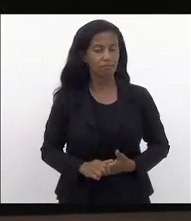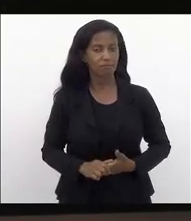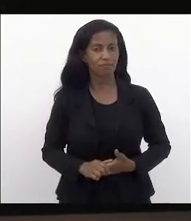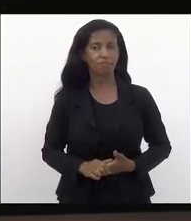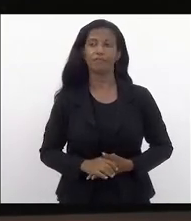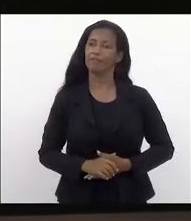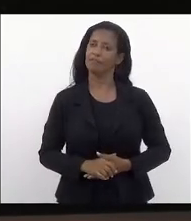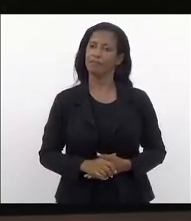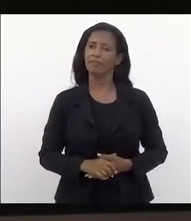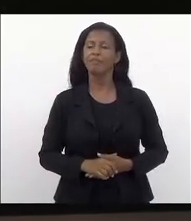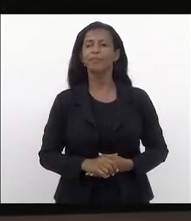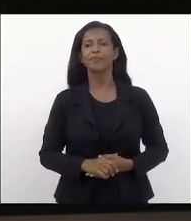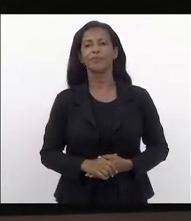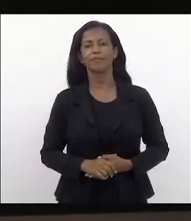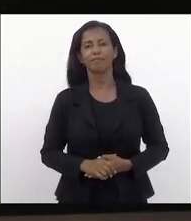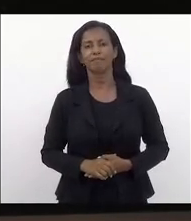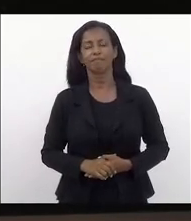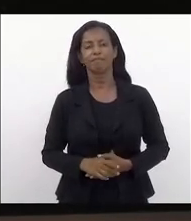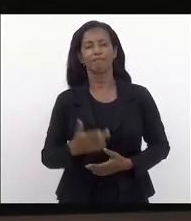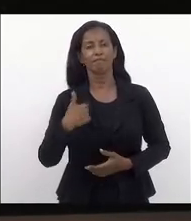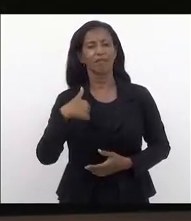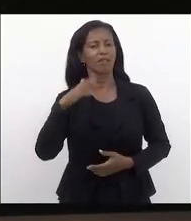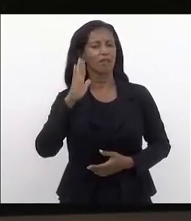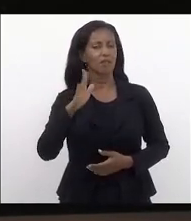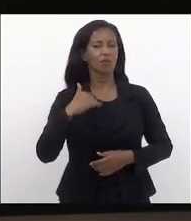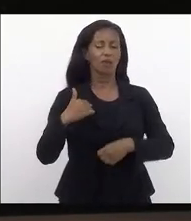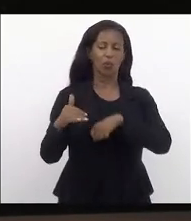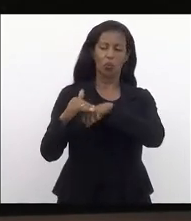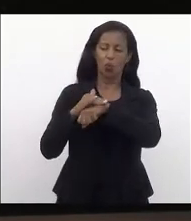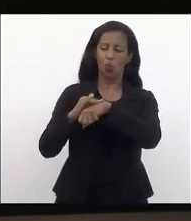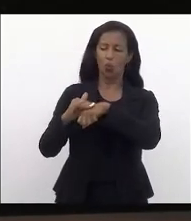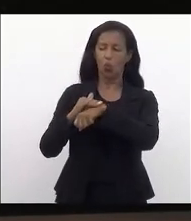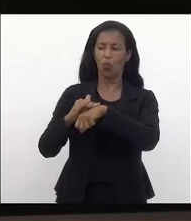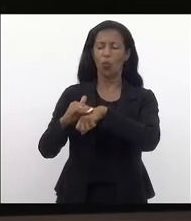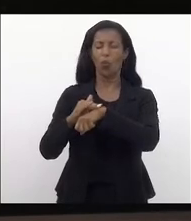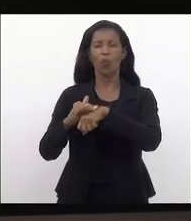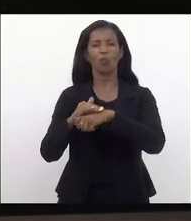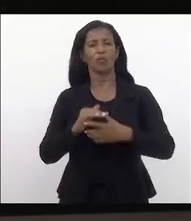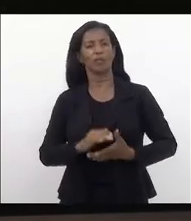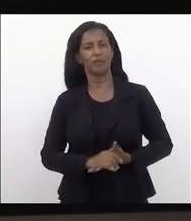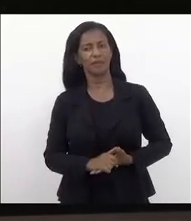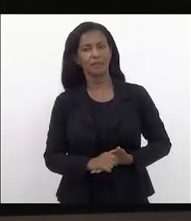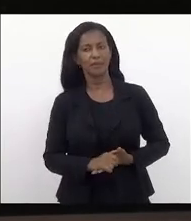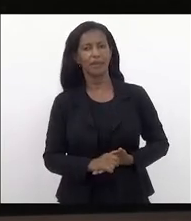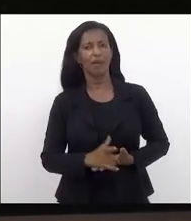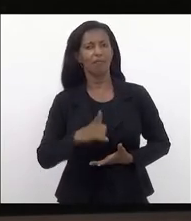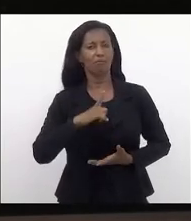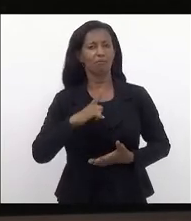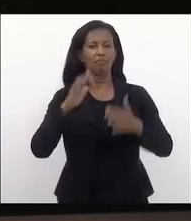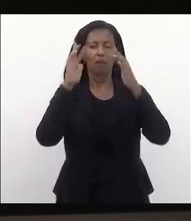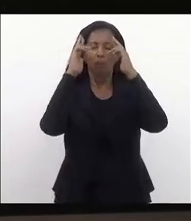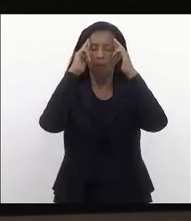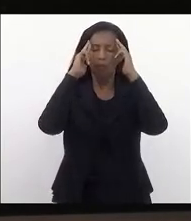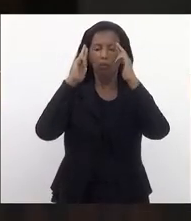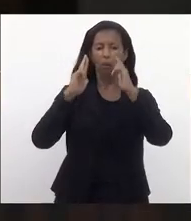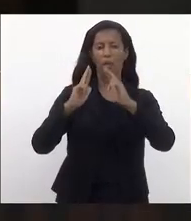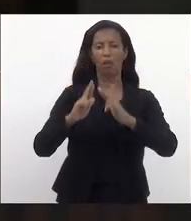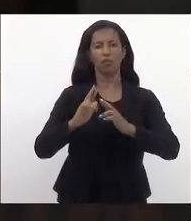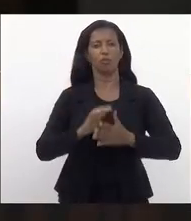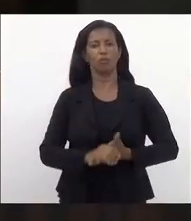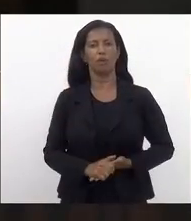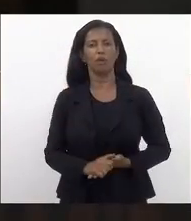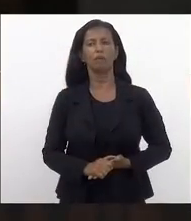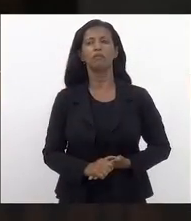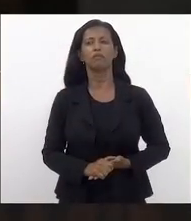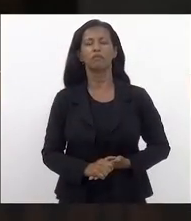diversos deputada Lucinho tenho conversado nós a gente anda ali tenho o maior respeito vossa excelência que é rainha eu